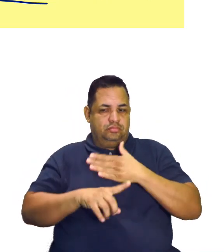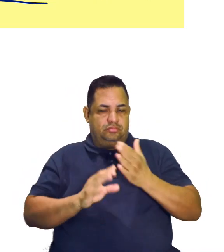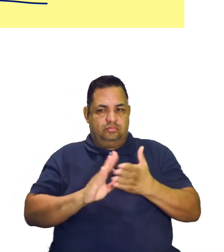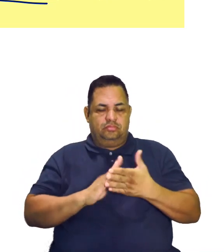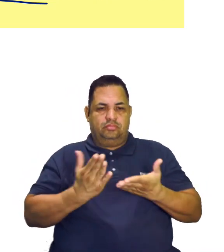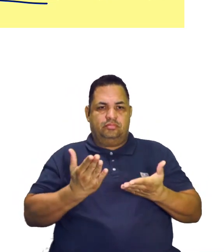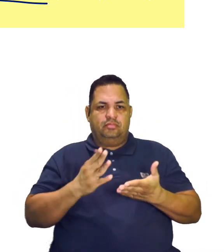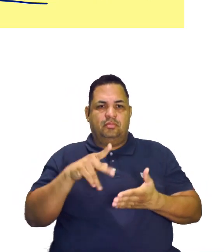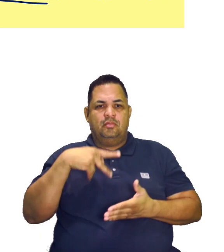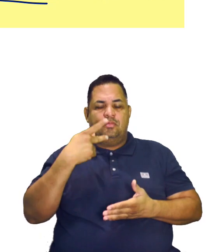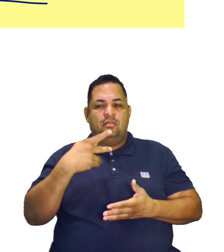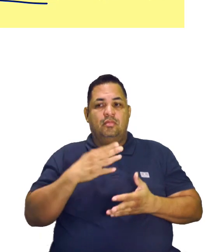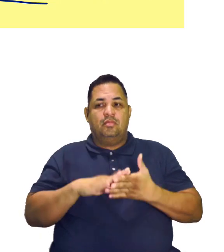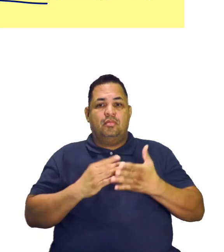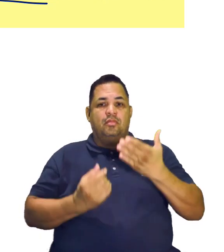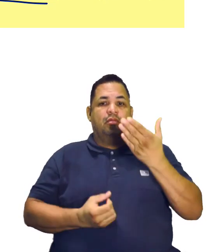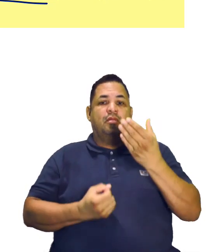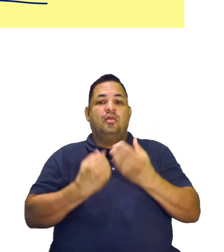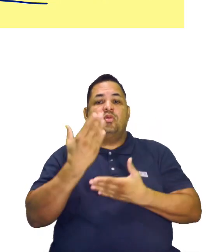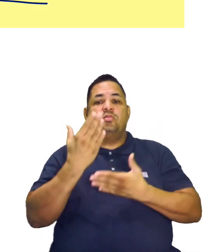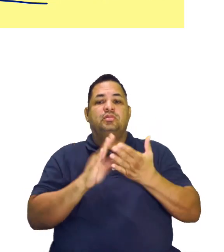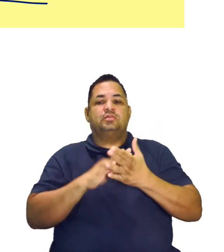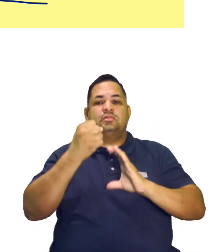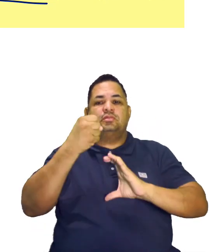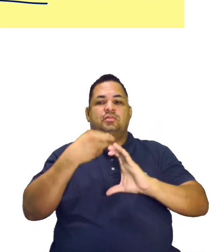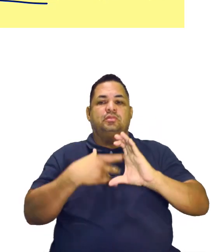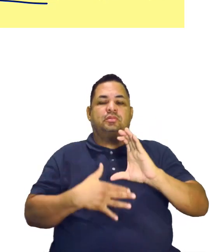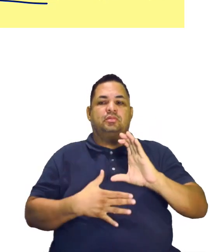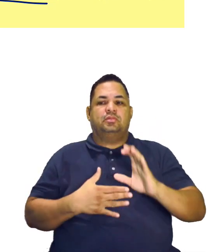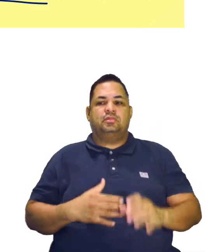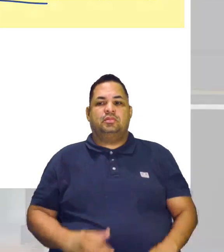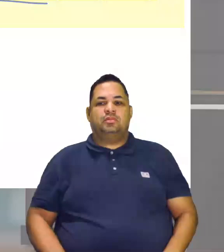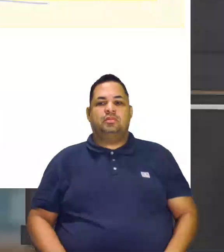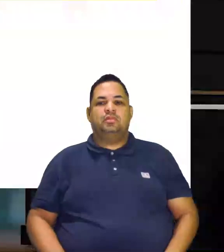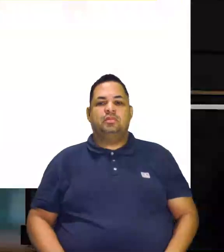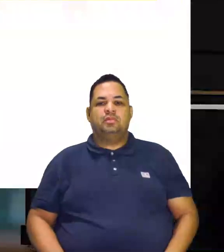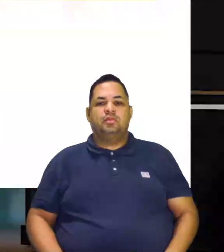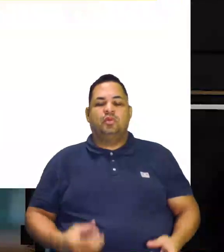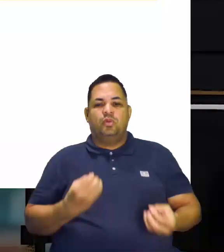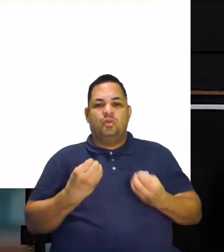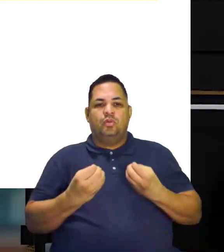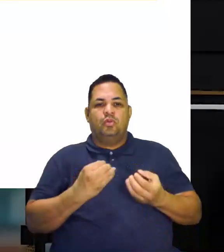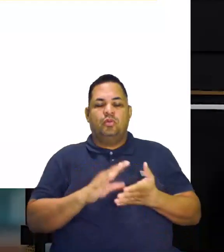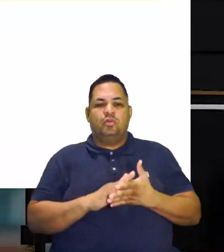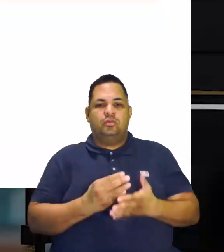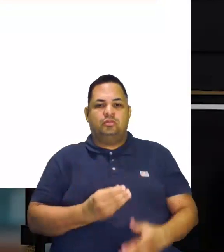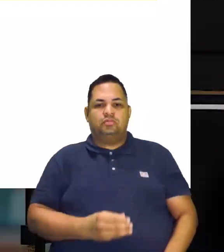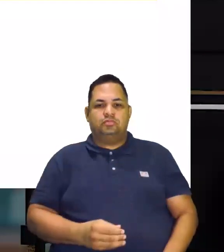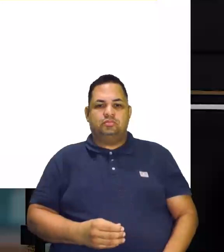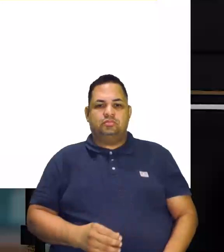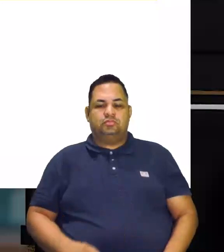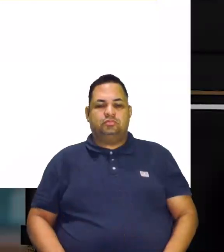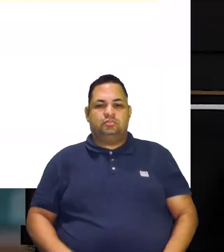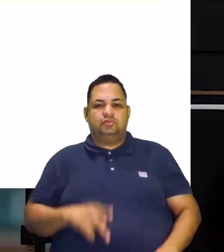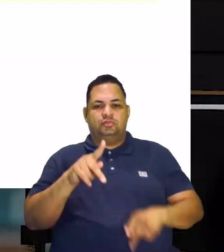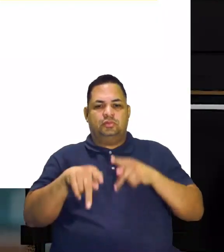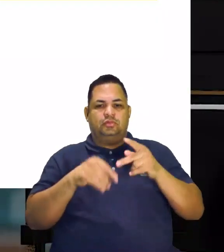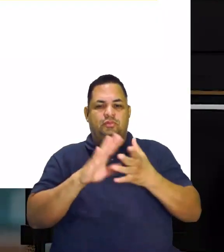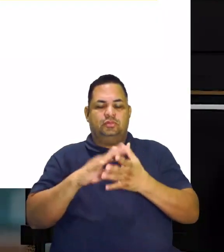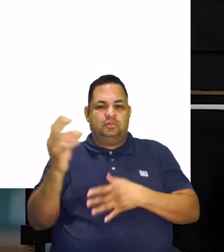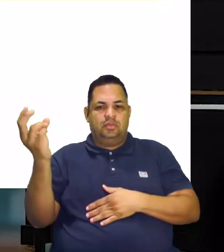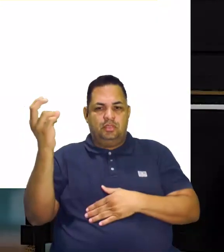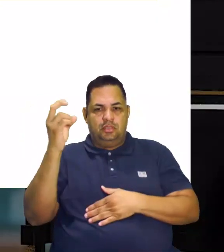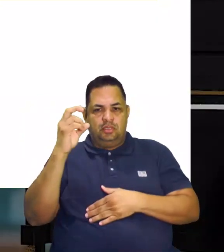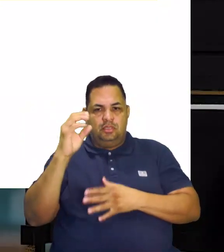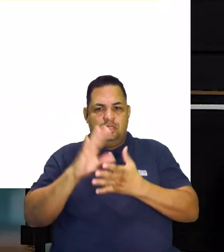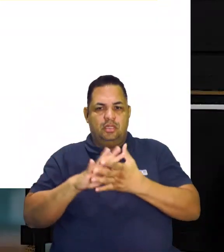certo? Falamos algumas características do modo de vida da cultura dos povos da Amazônia. E